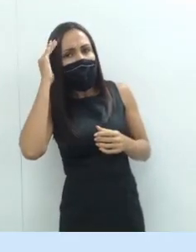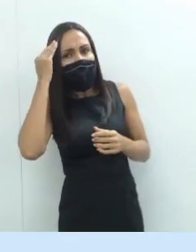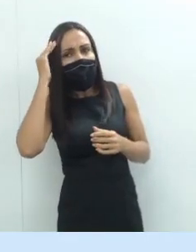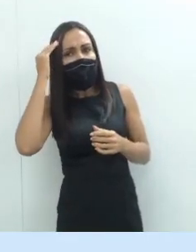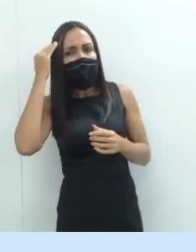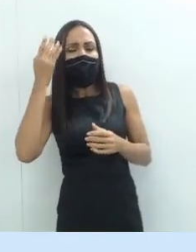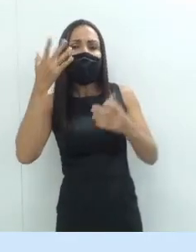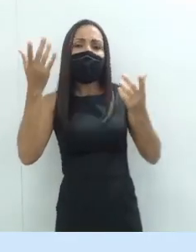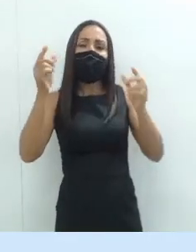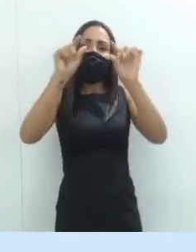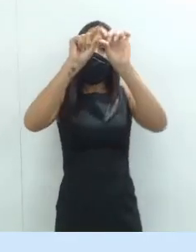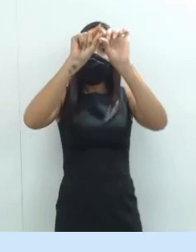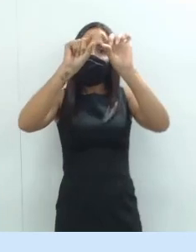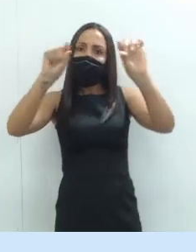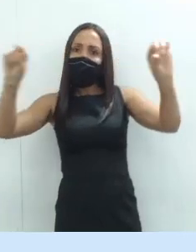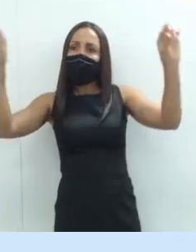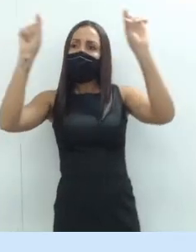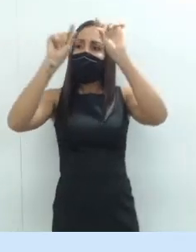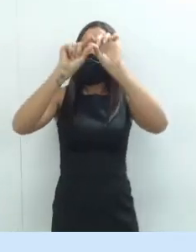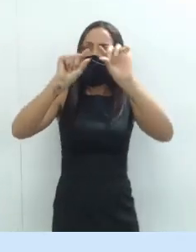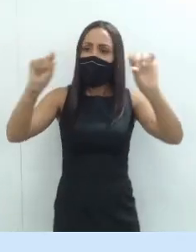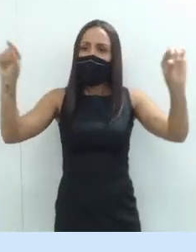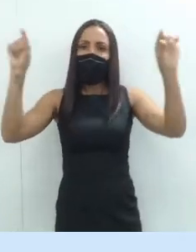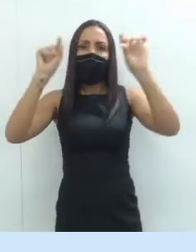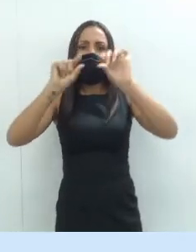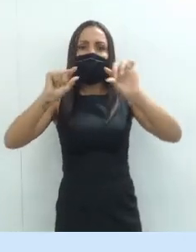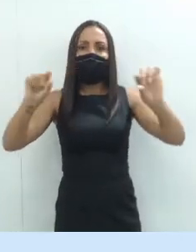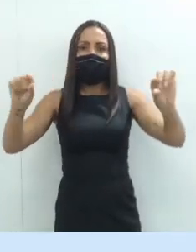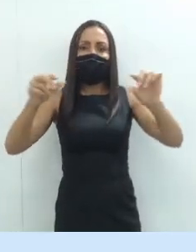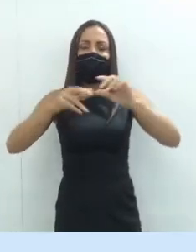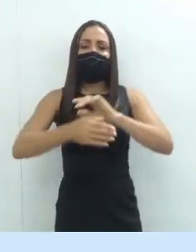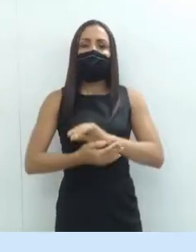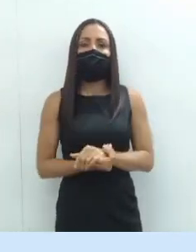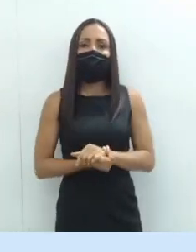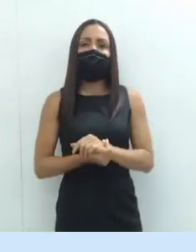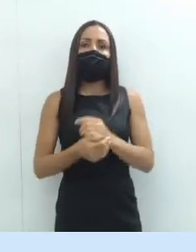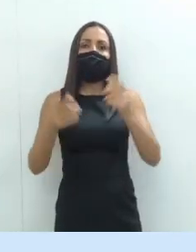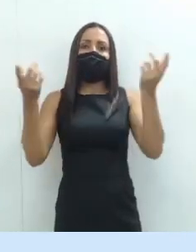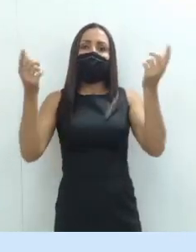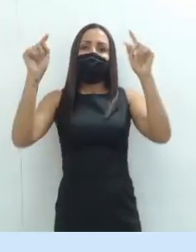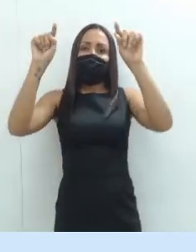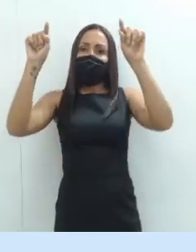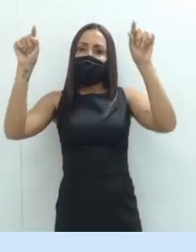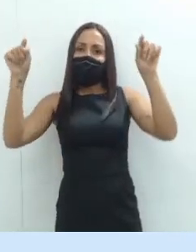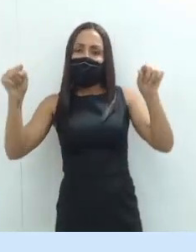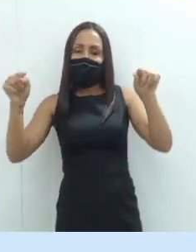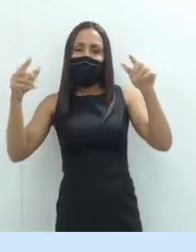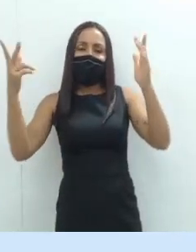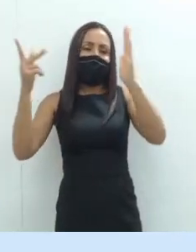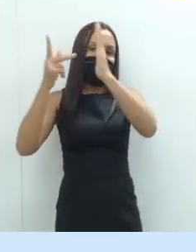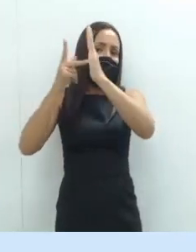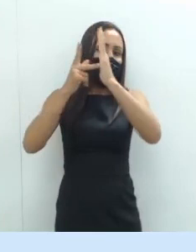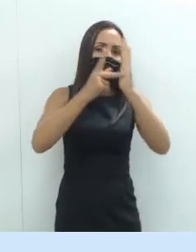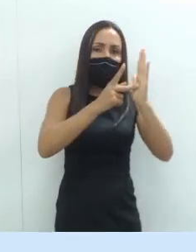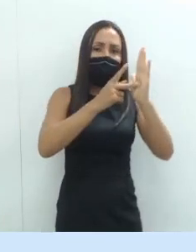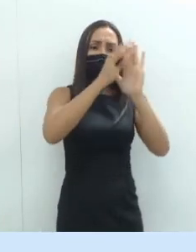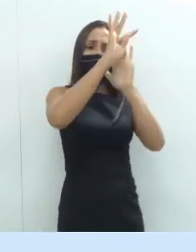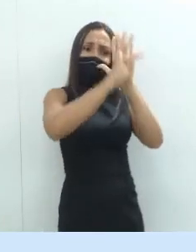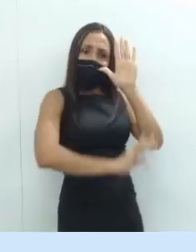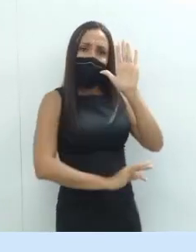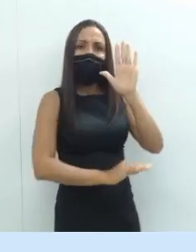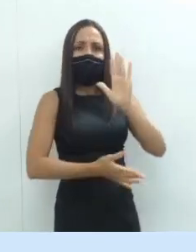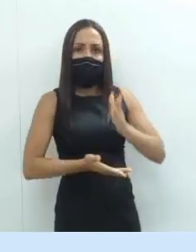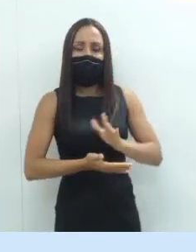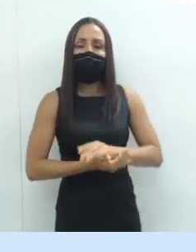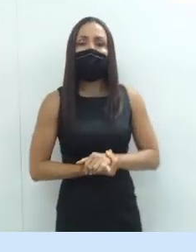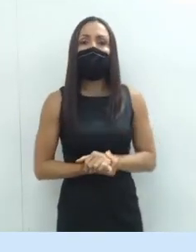de uma frase, a compreensão de um parágrafo e do texto propriamente dito, certo? Então, quando